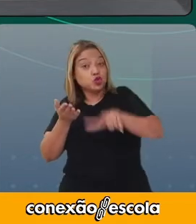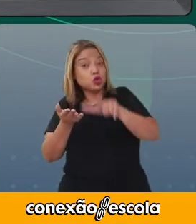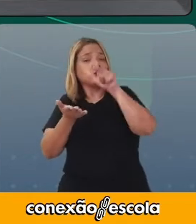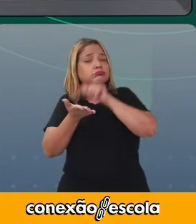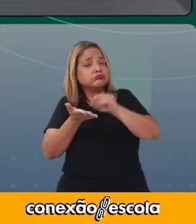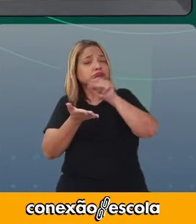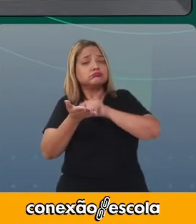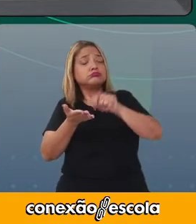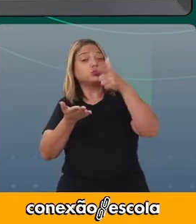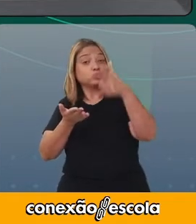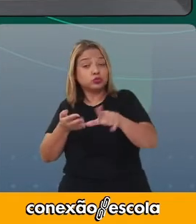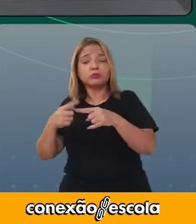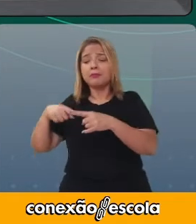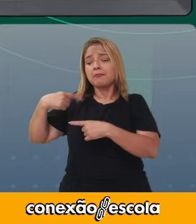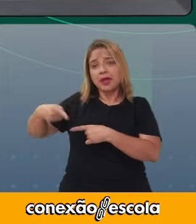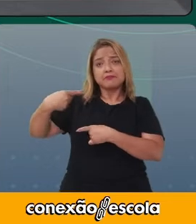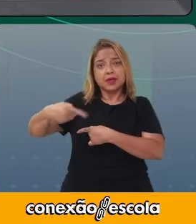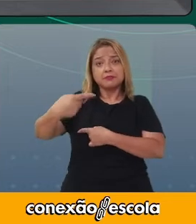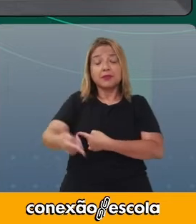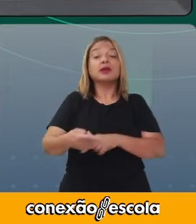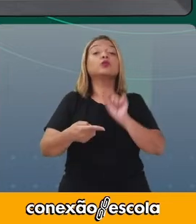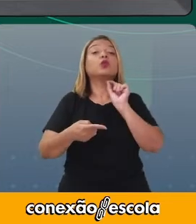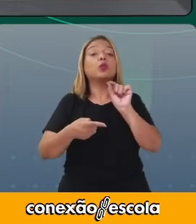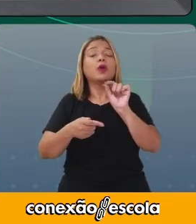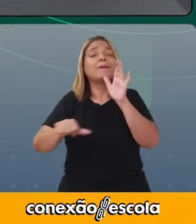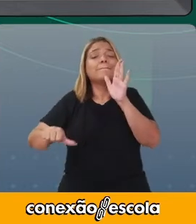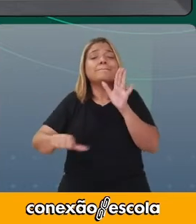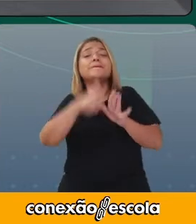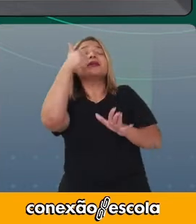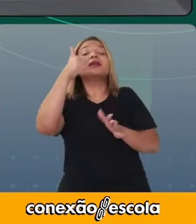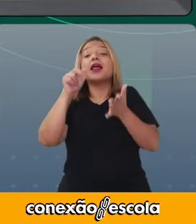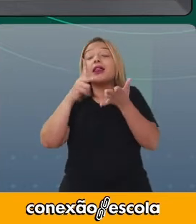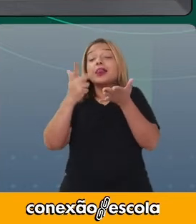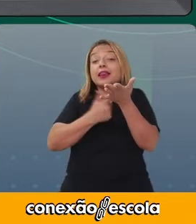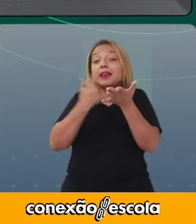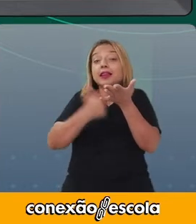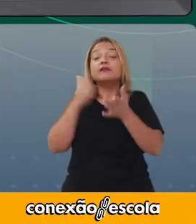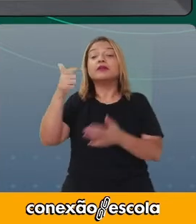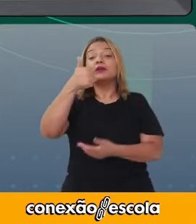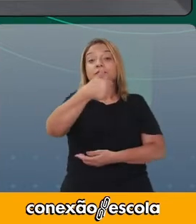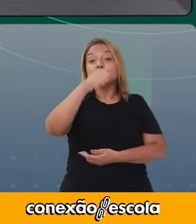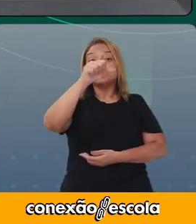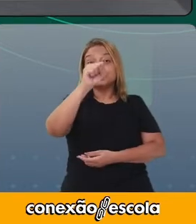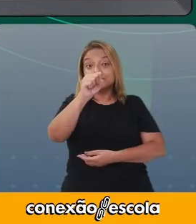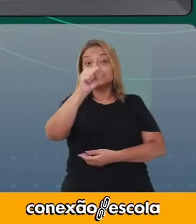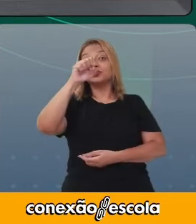da tradição popular. Ele foi escrito a primeira vez em